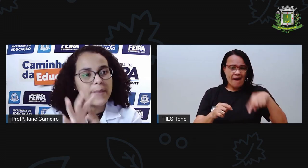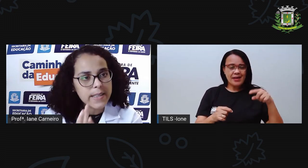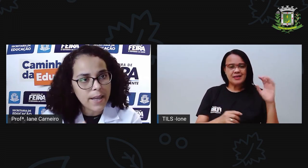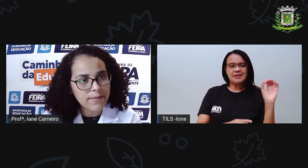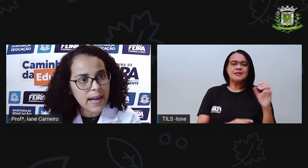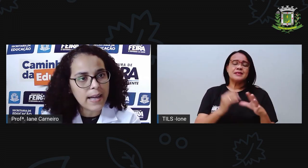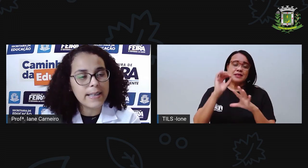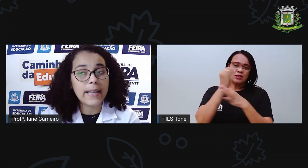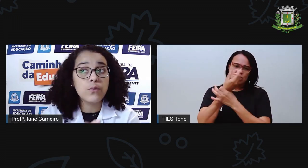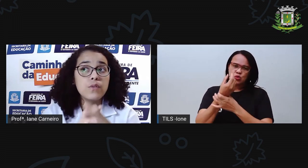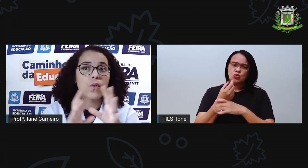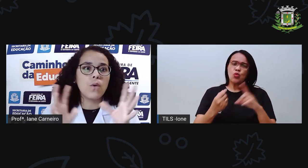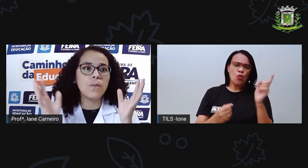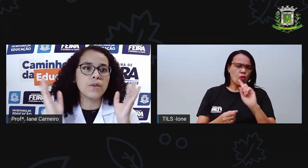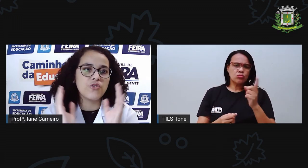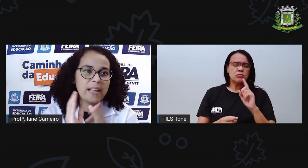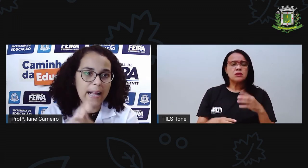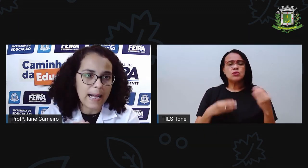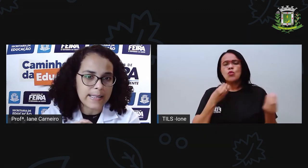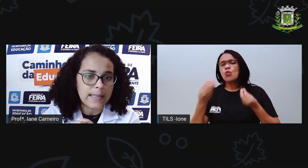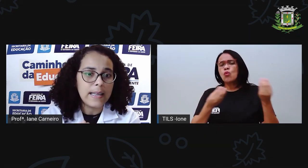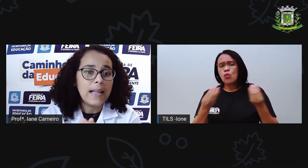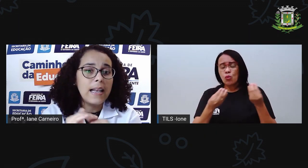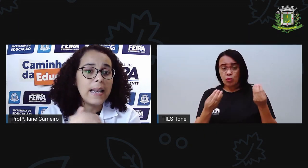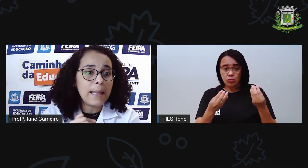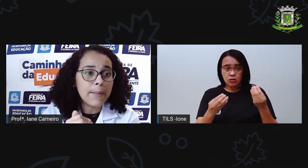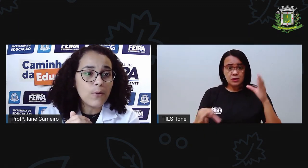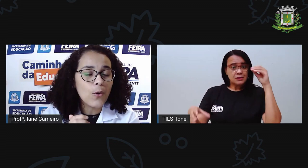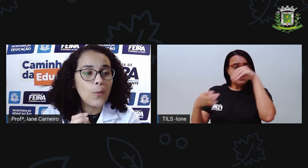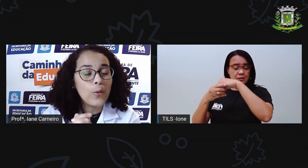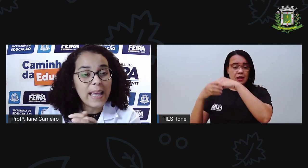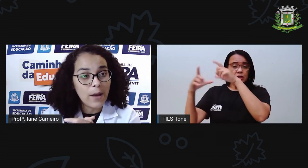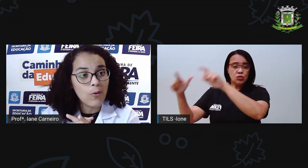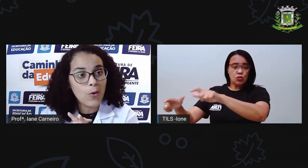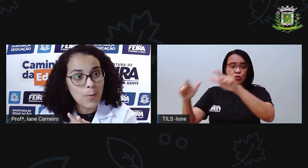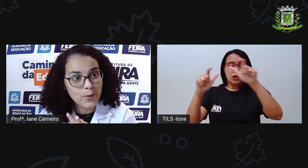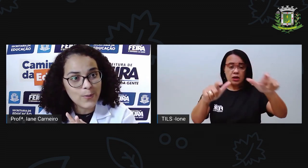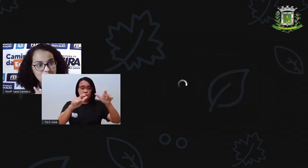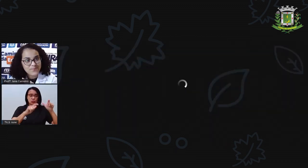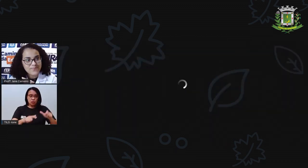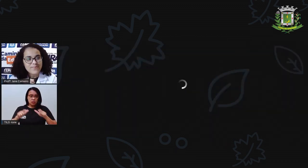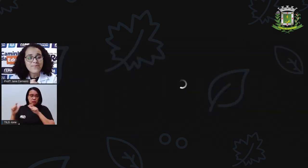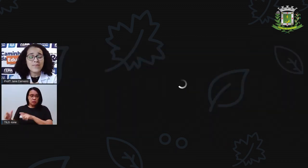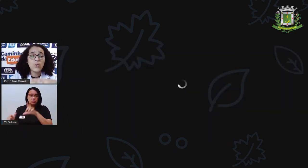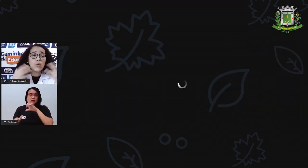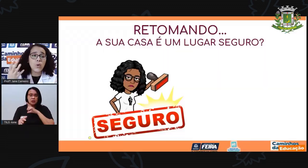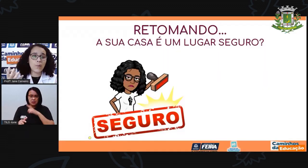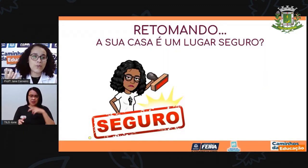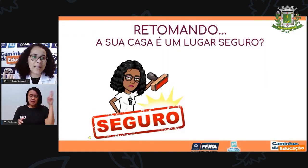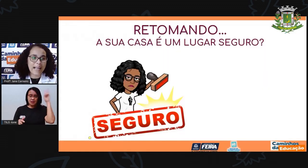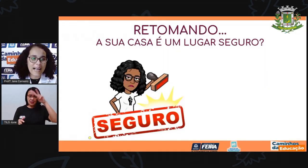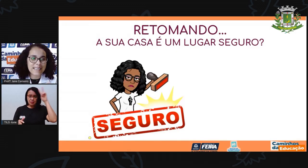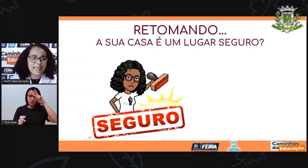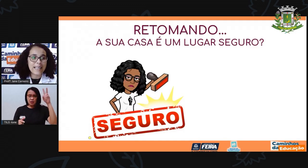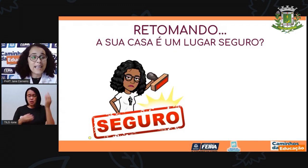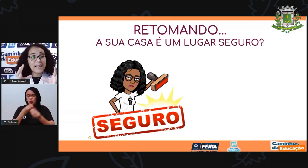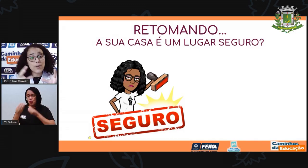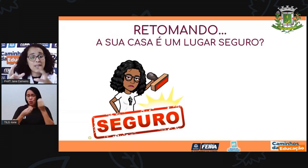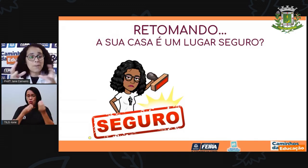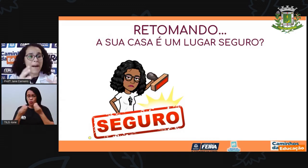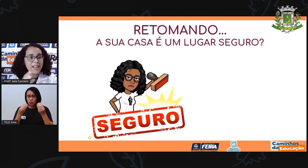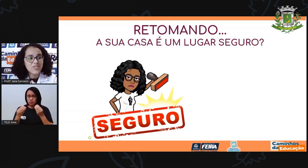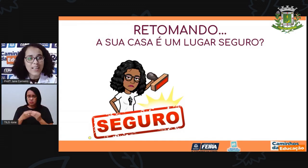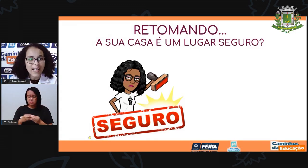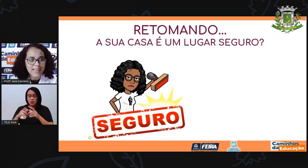precisa observar, né? Nos cômodos da casa. Lembram o que é um cômodo? O cômodo da casa, né?